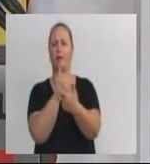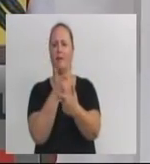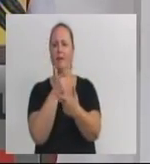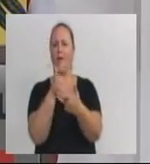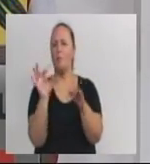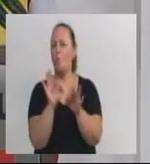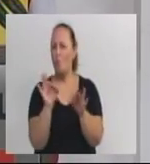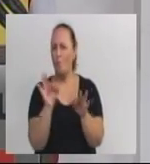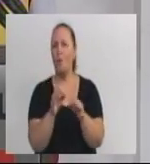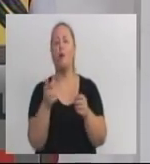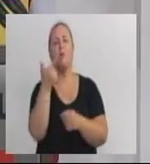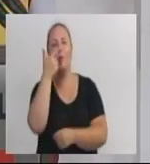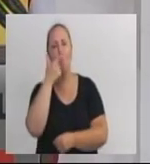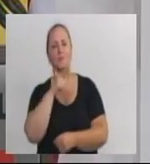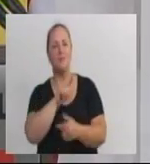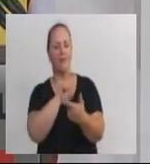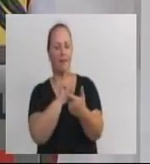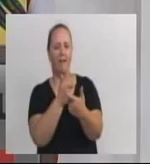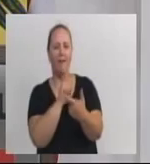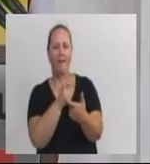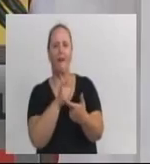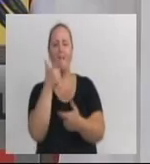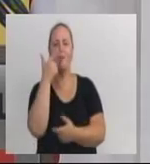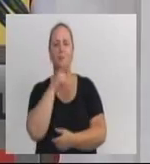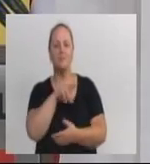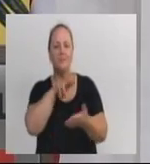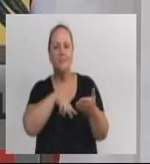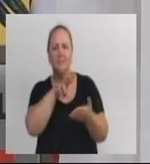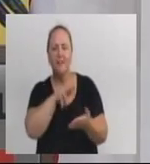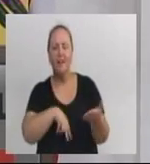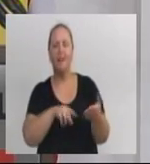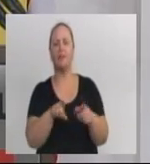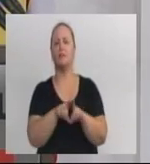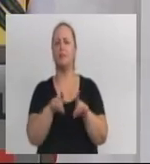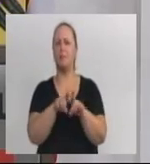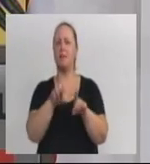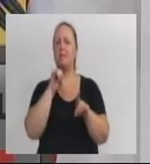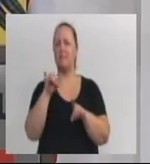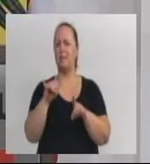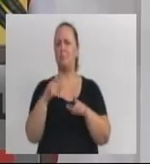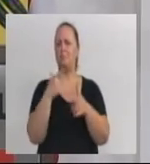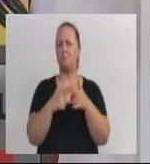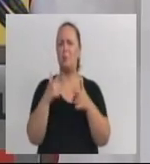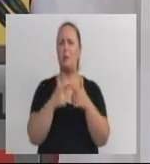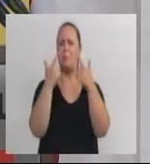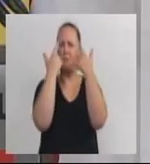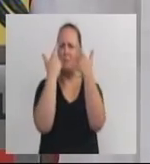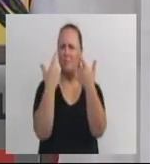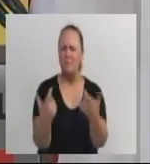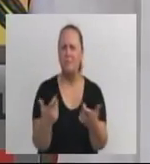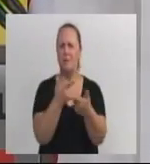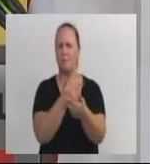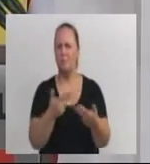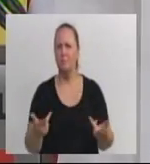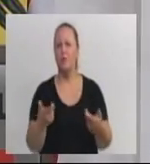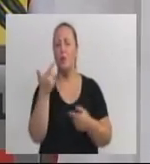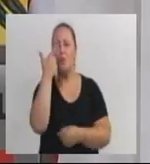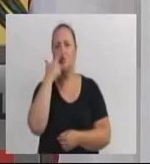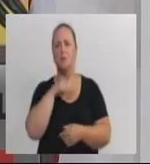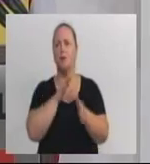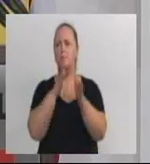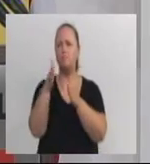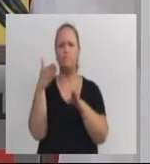ser alfabetizadas, que as pessoas que sofrem, as mulheres que sofrem violência, tenham acesso a como